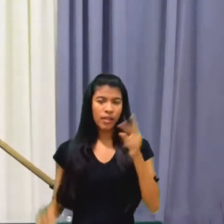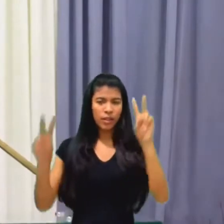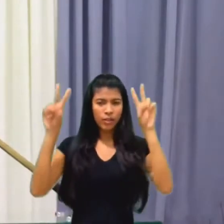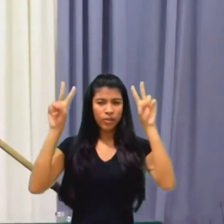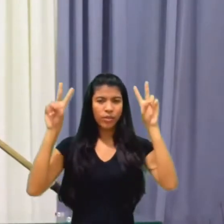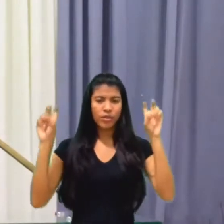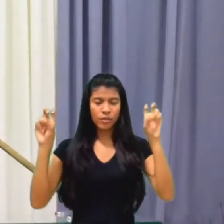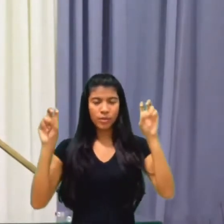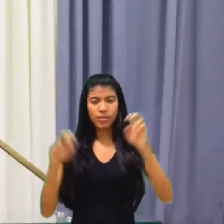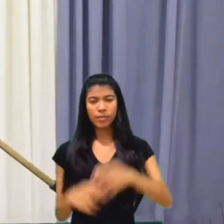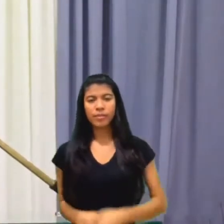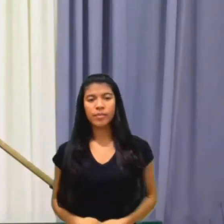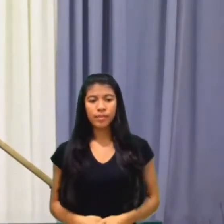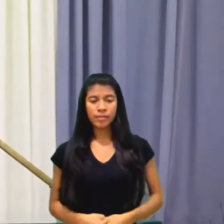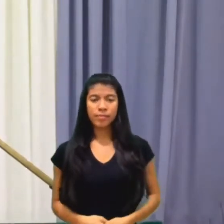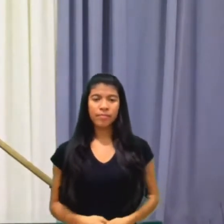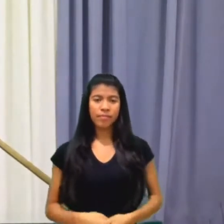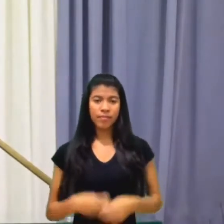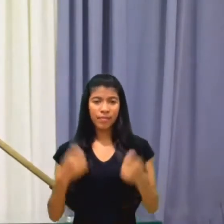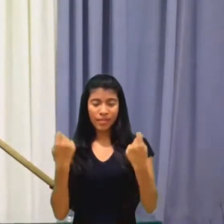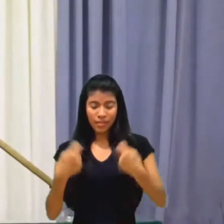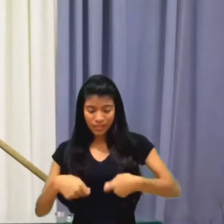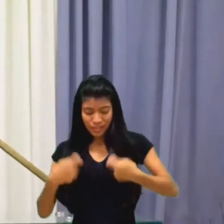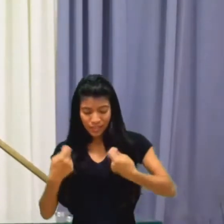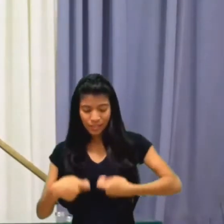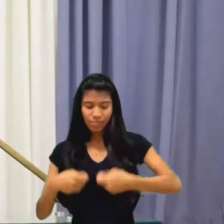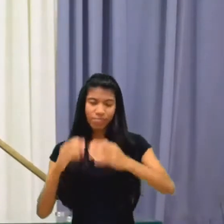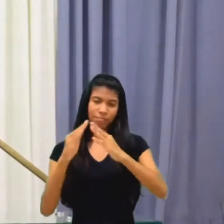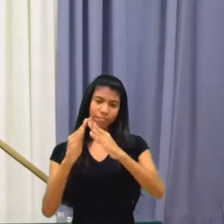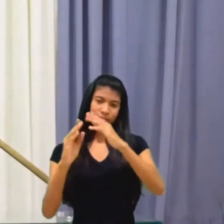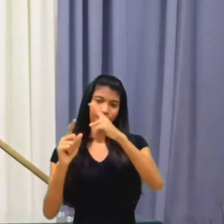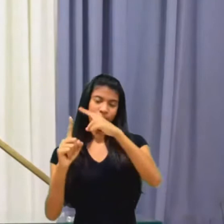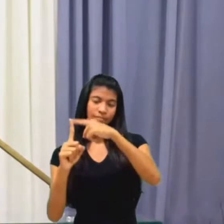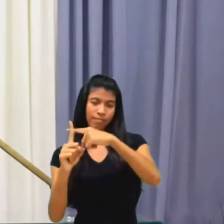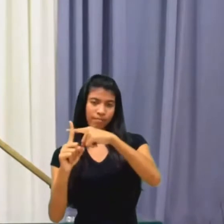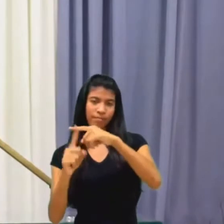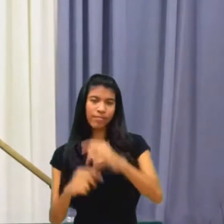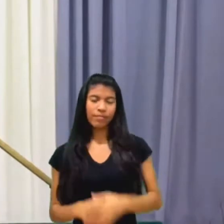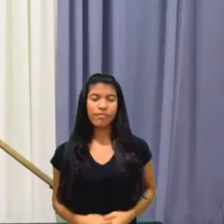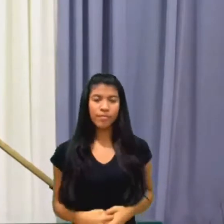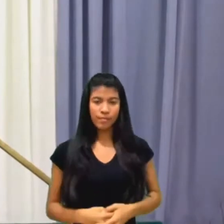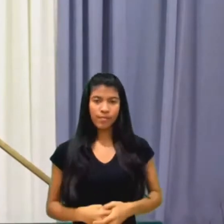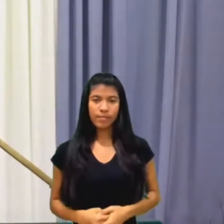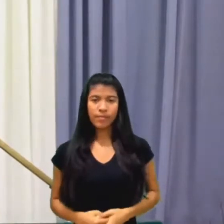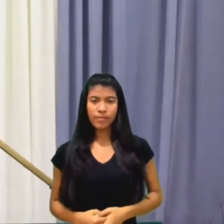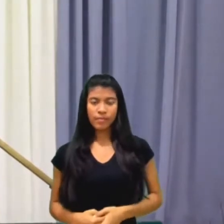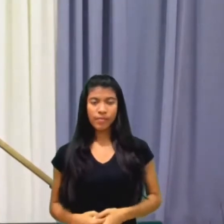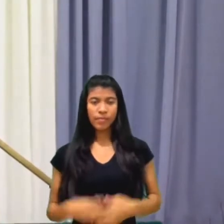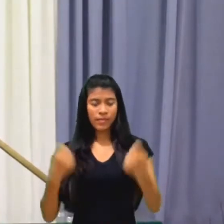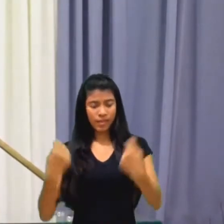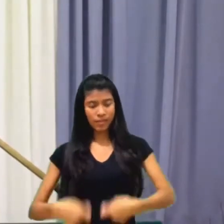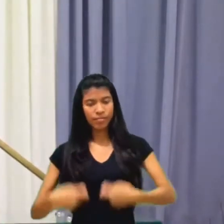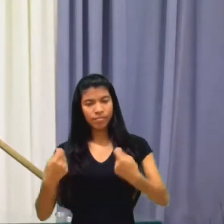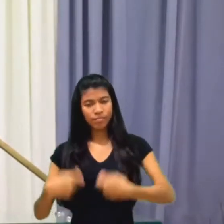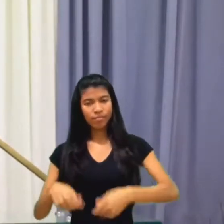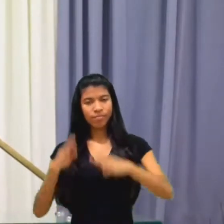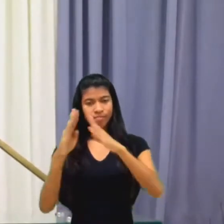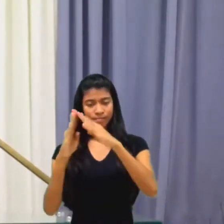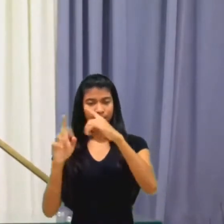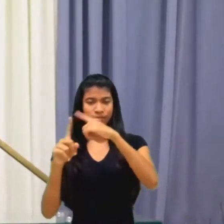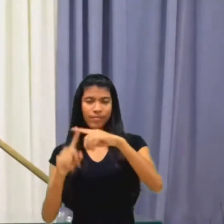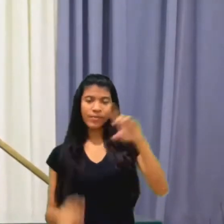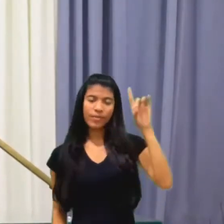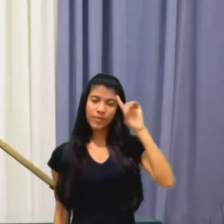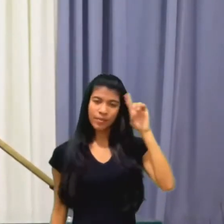da necessidade da igreja. As necessidades da igreja nos nossos dias.